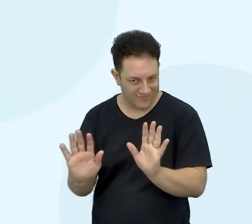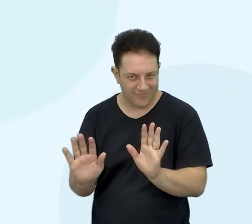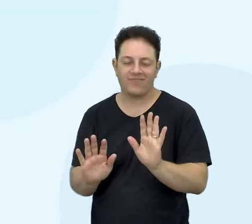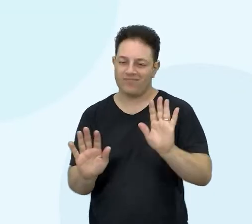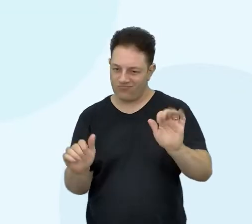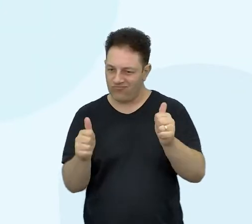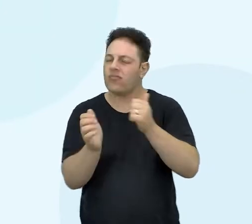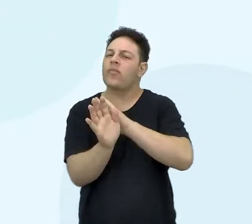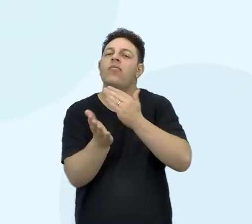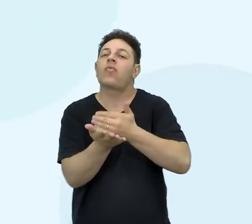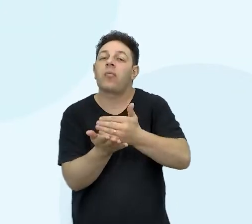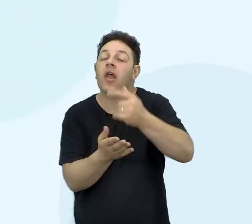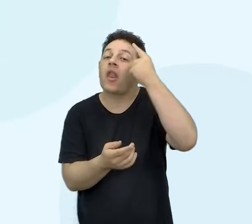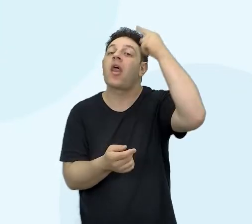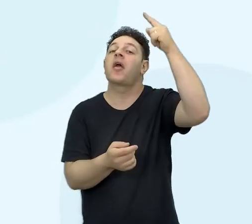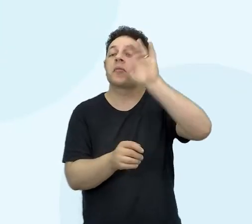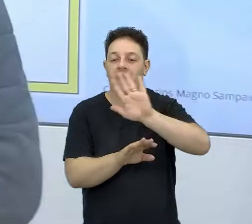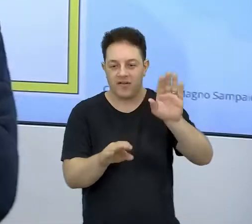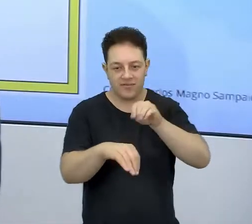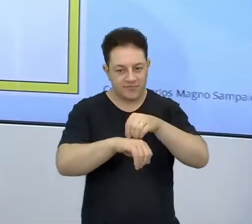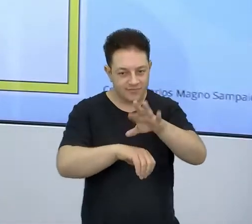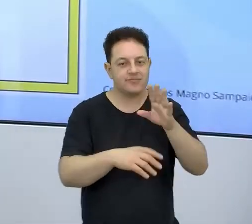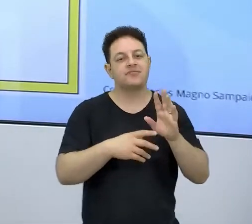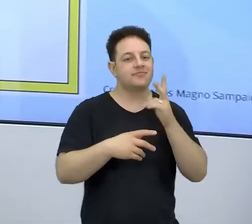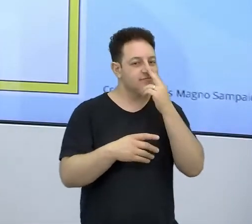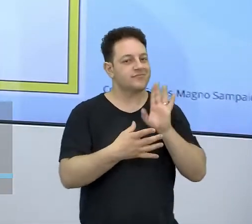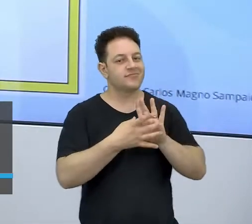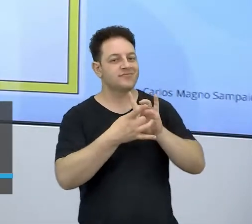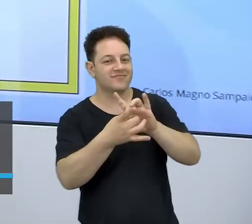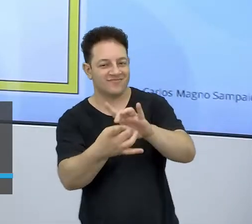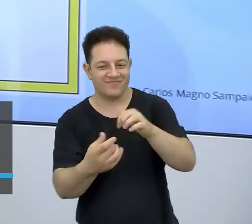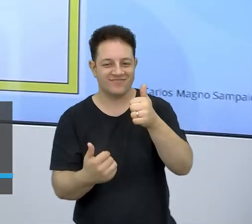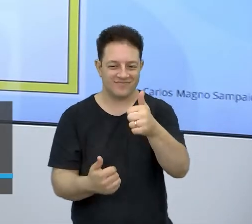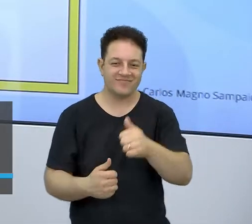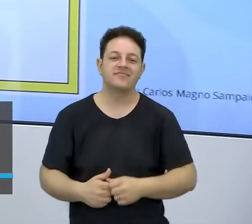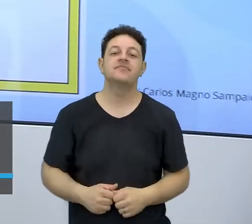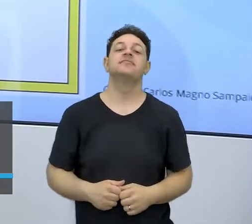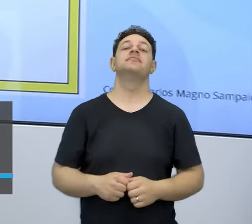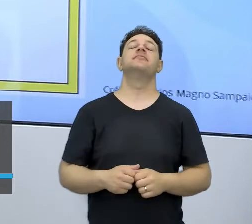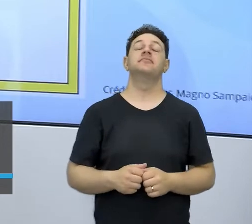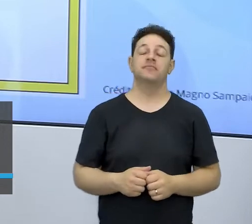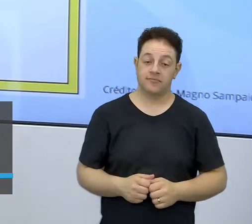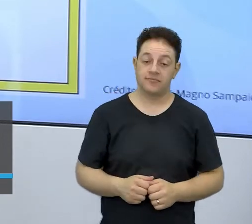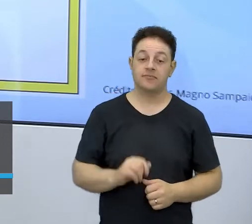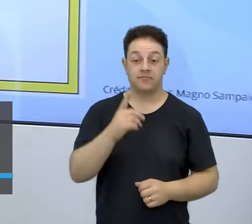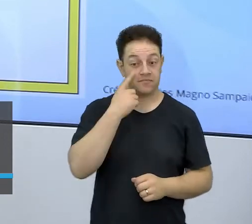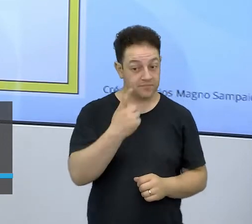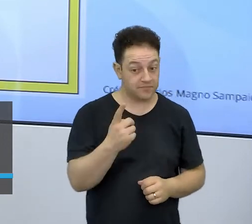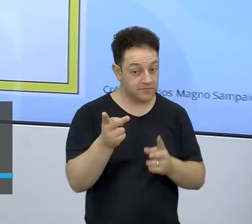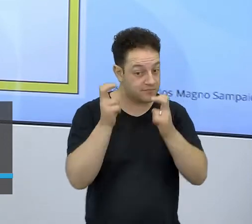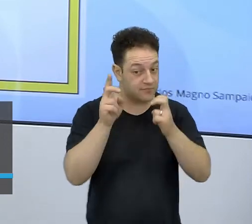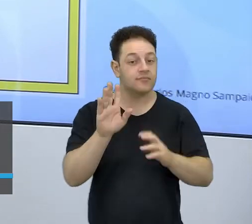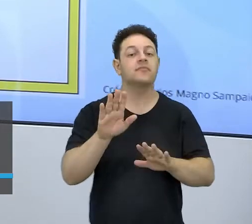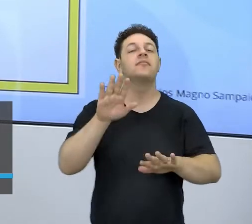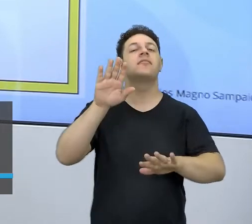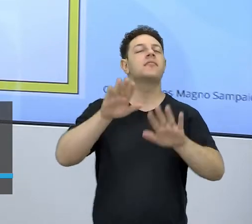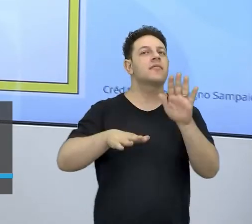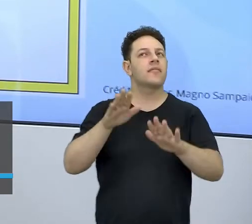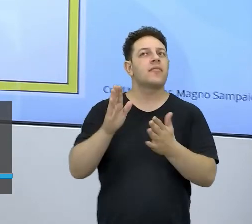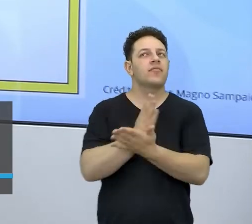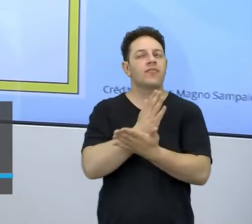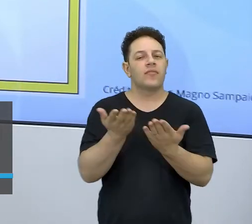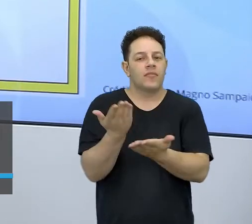de conversa, para a gente não perder aí o gancho, ou garrote, como diz o outro. Veja, algumas aulas